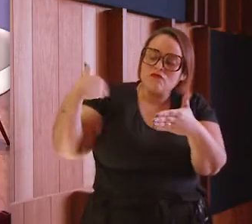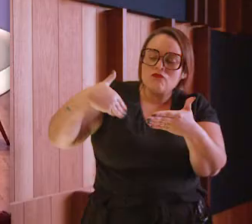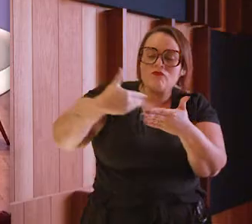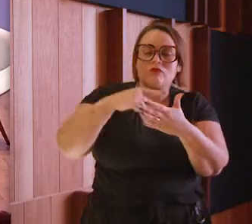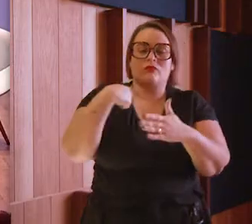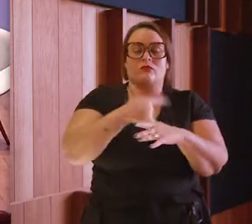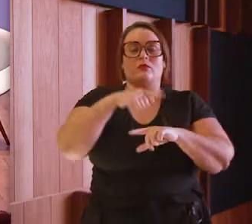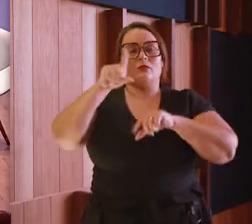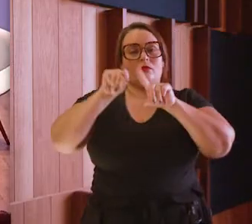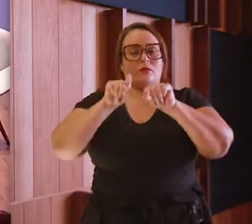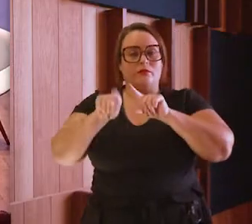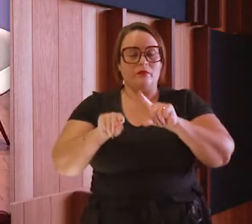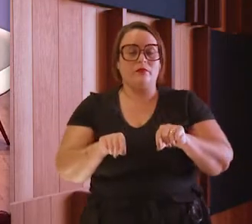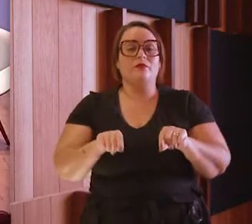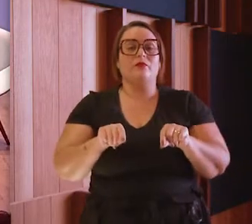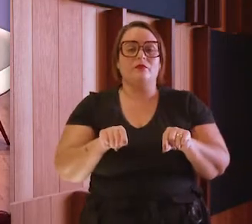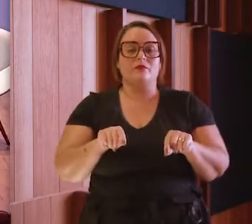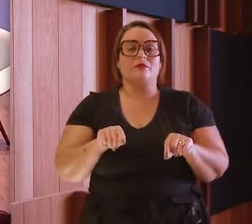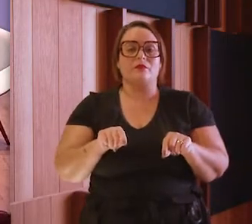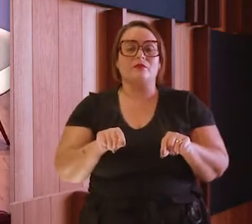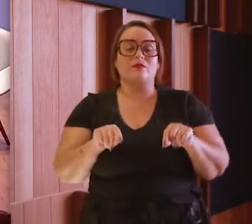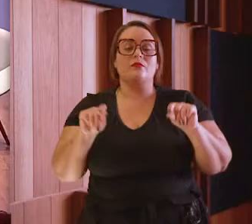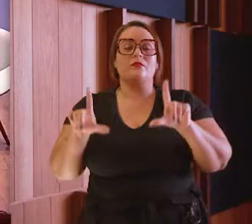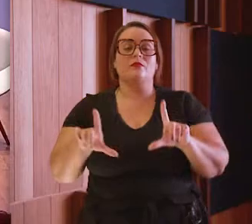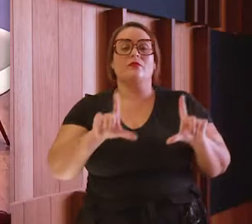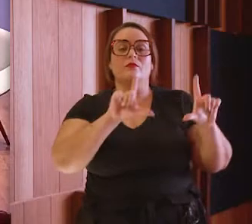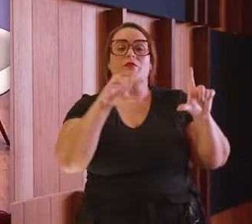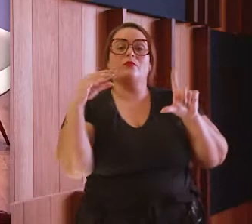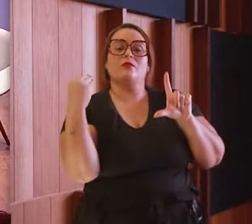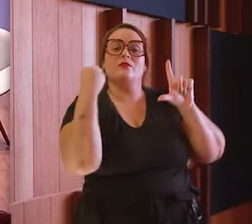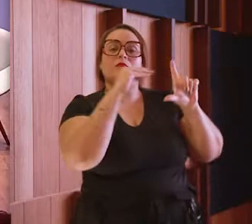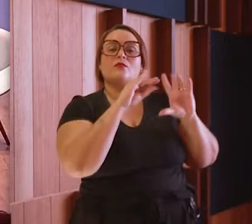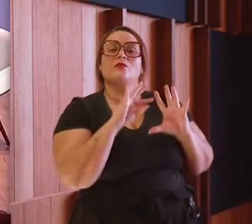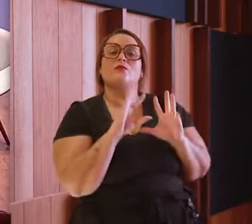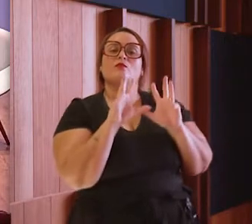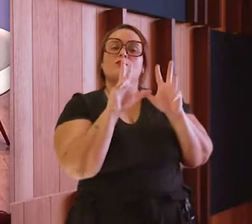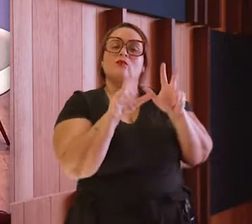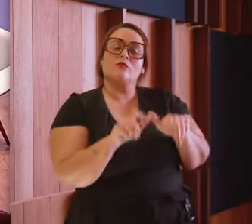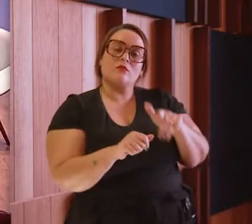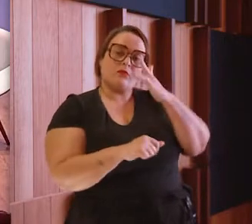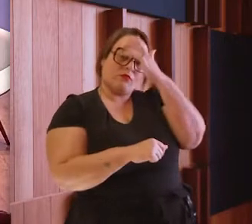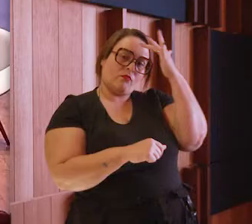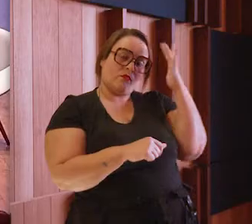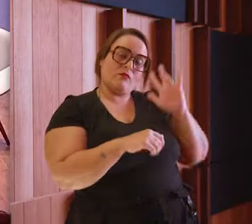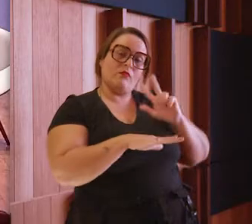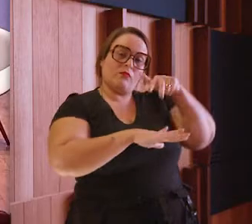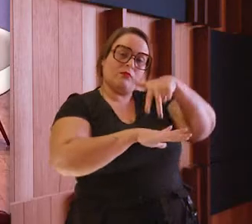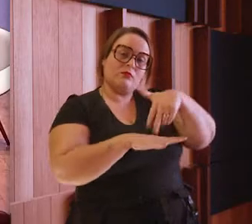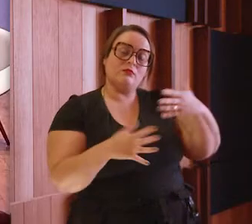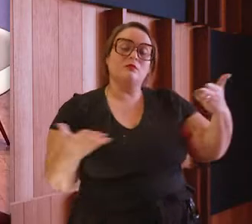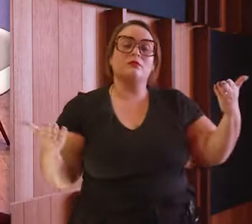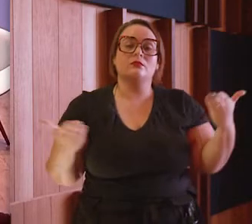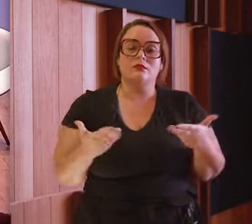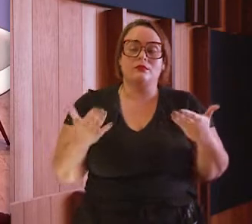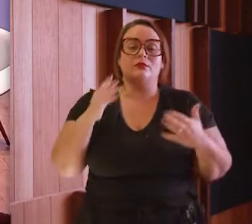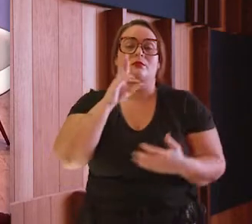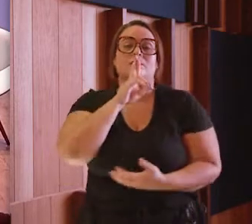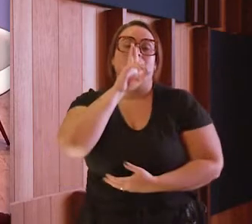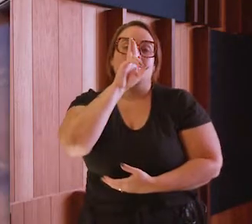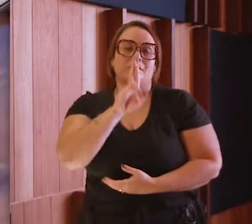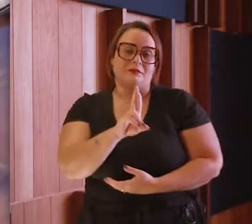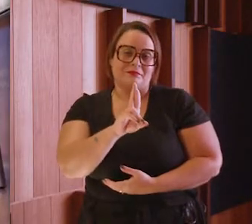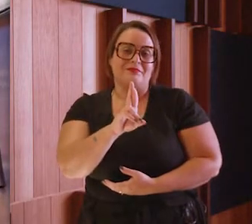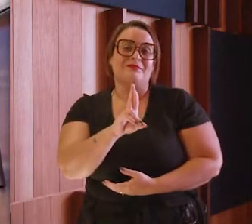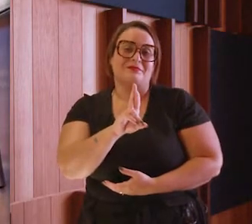selecionar e colocar para todos os painelistas que passaram por aqui hoje, respondendo